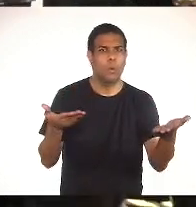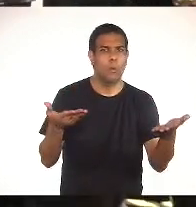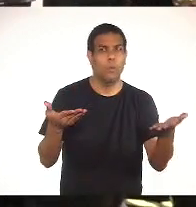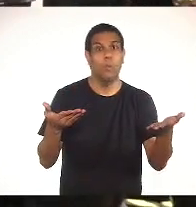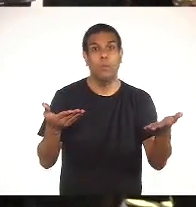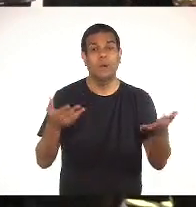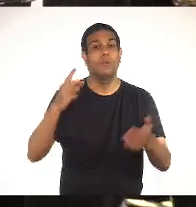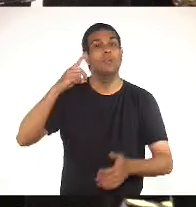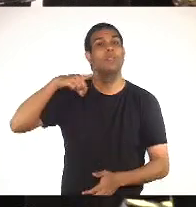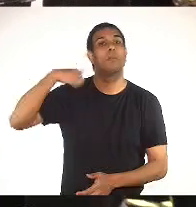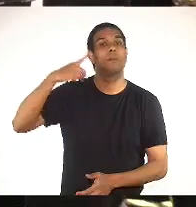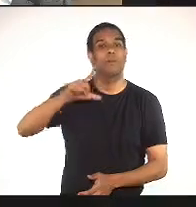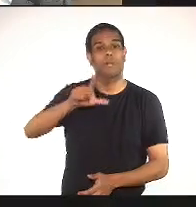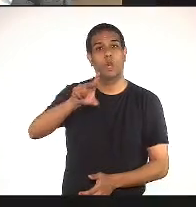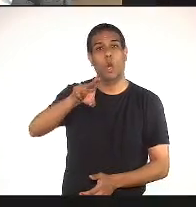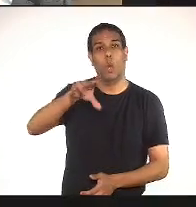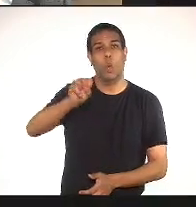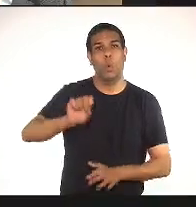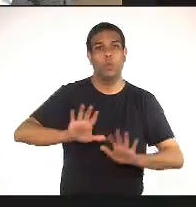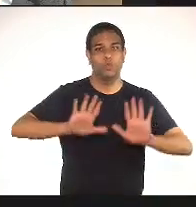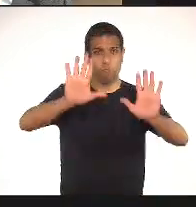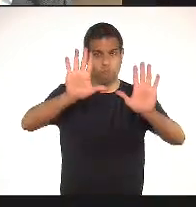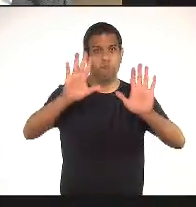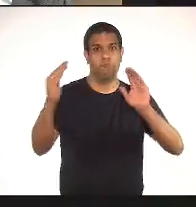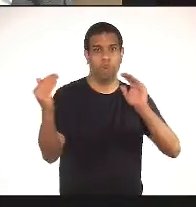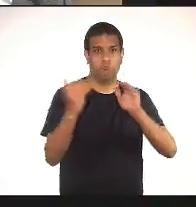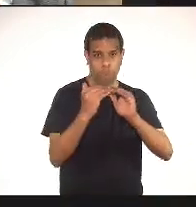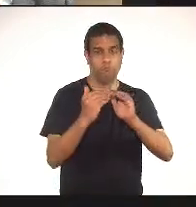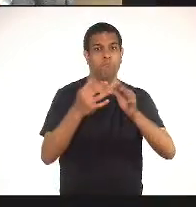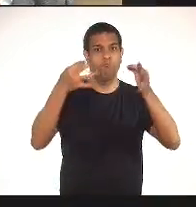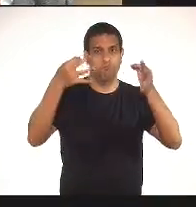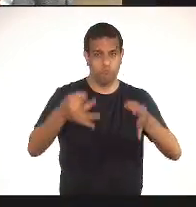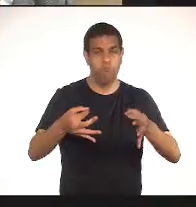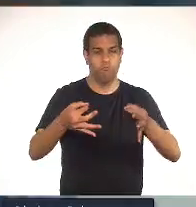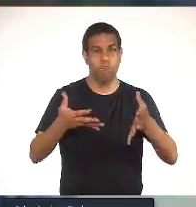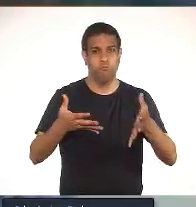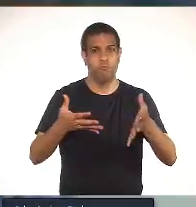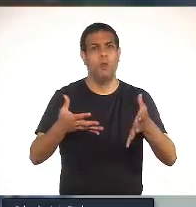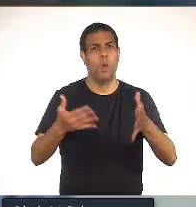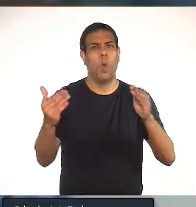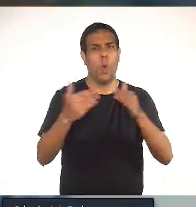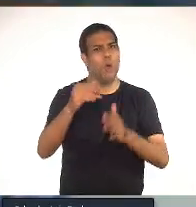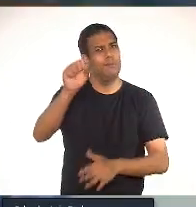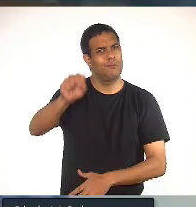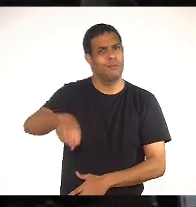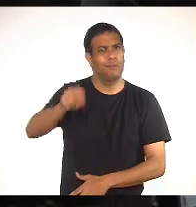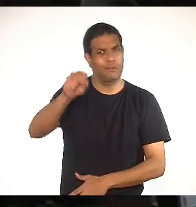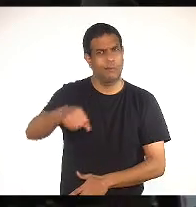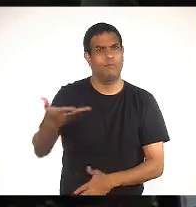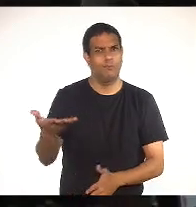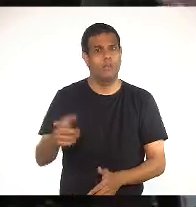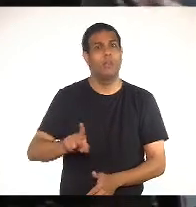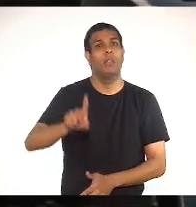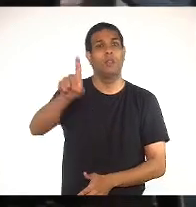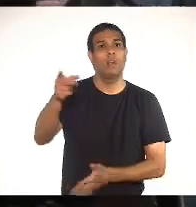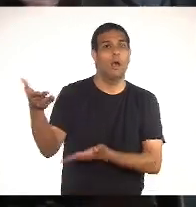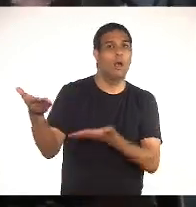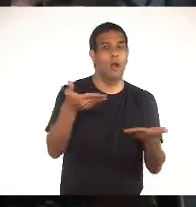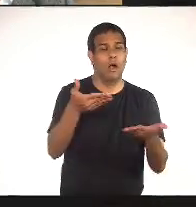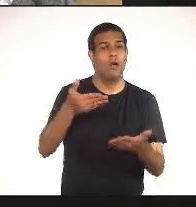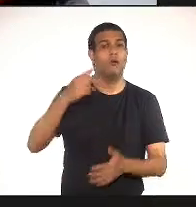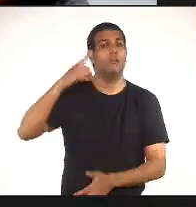Deputado Luiz Paulo. Questão de ordem, presidente. No mérito, senhor presidente, favorável. Questão de ordem, deputado Valdeir